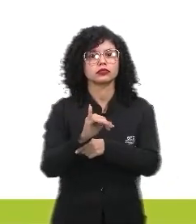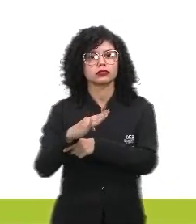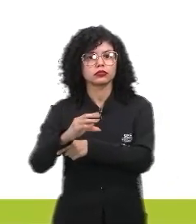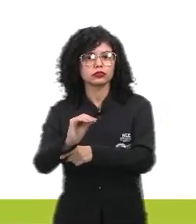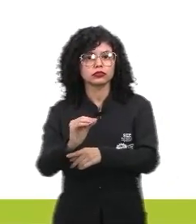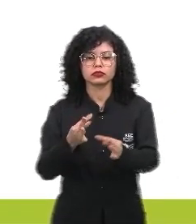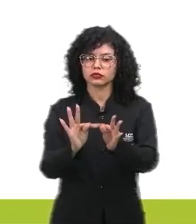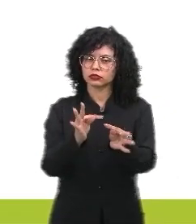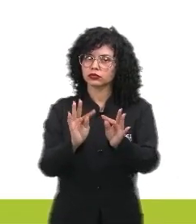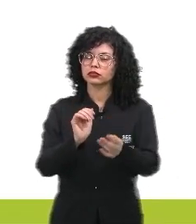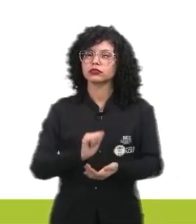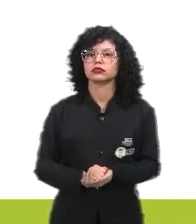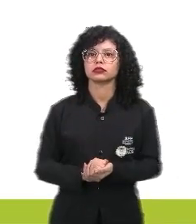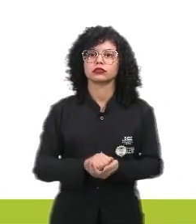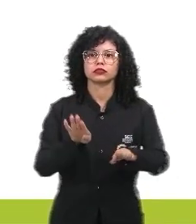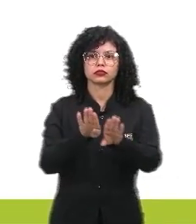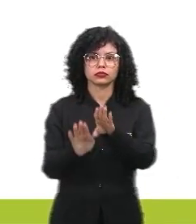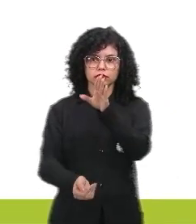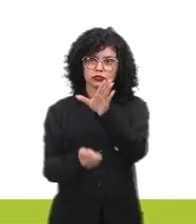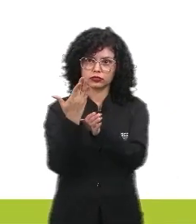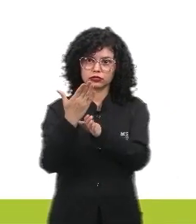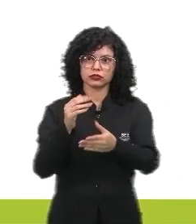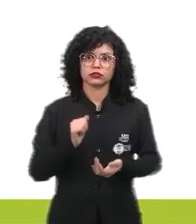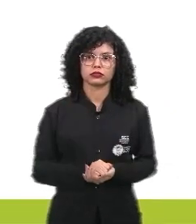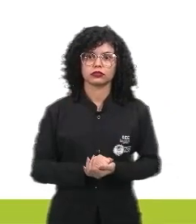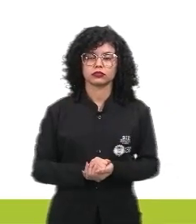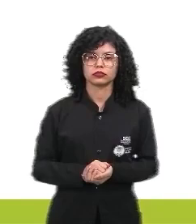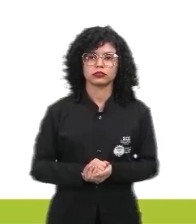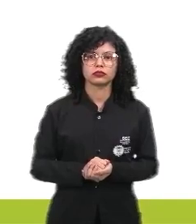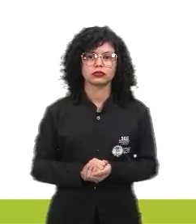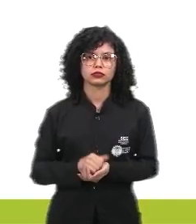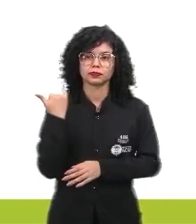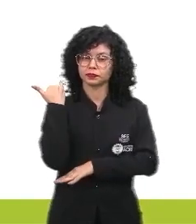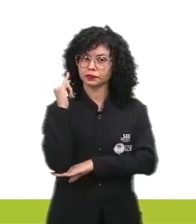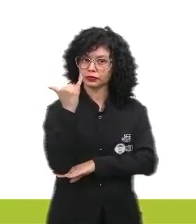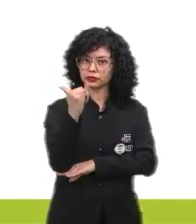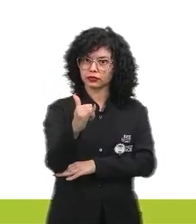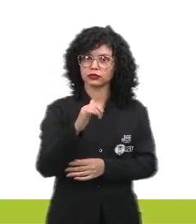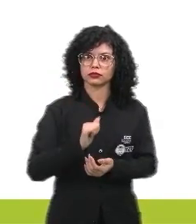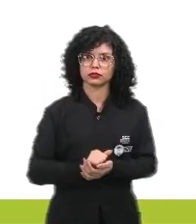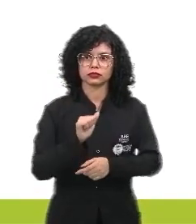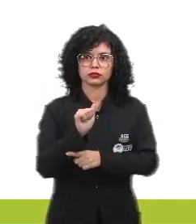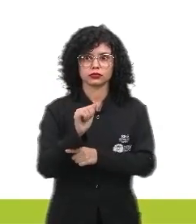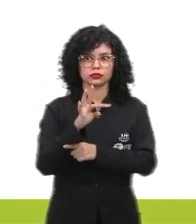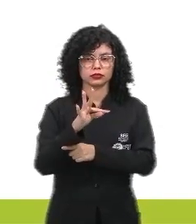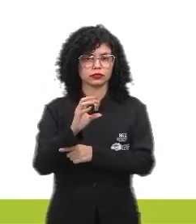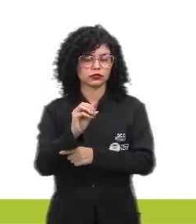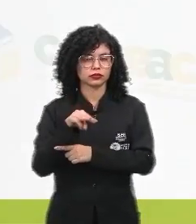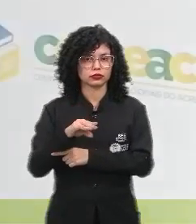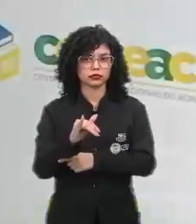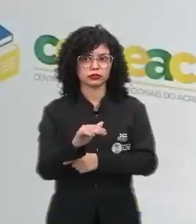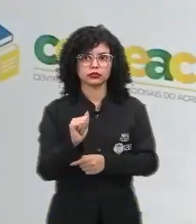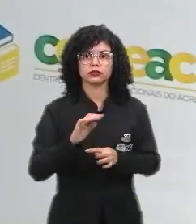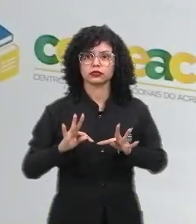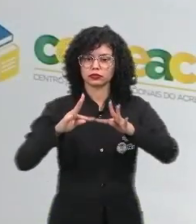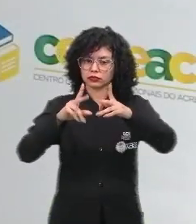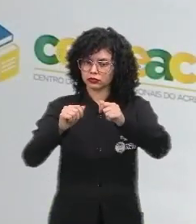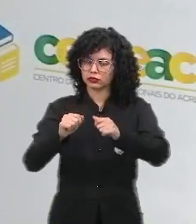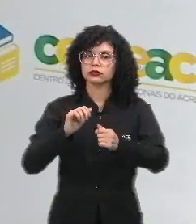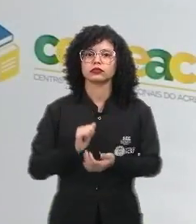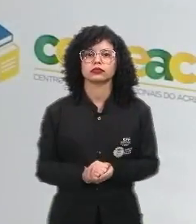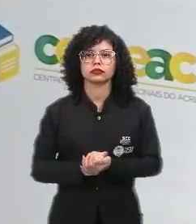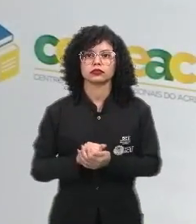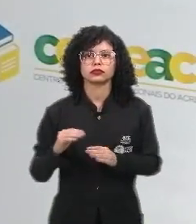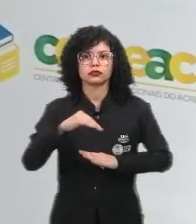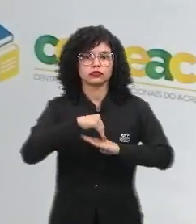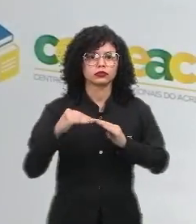biotecnologia, né, a criação dos robôs e também a energia atômica. Todas essas inovações